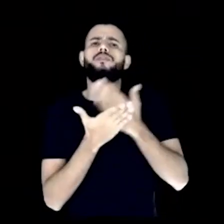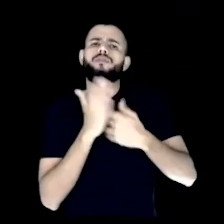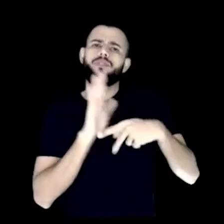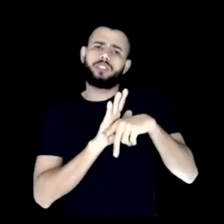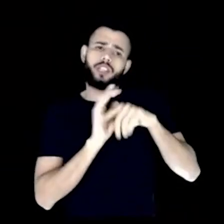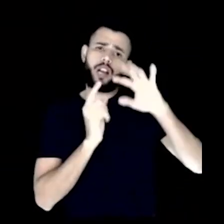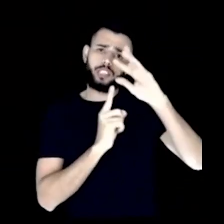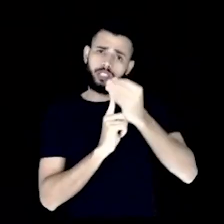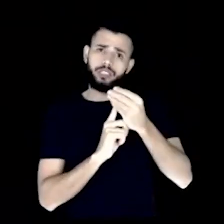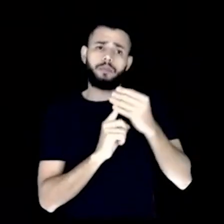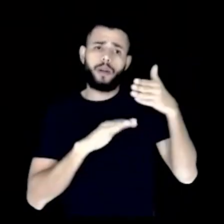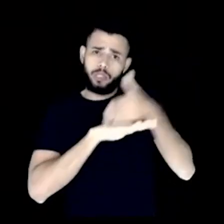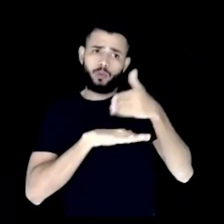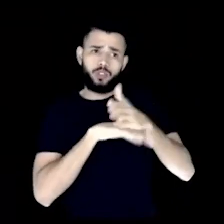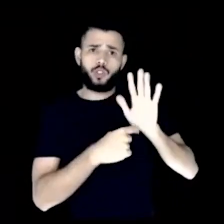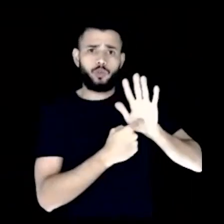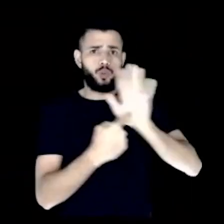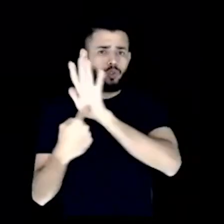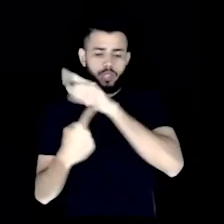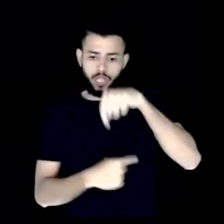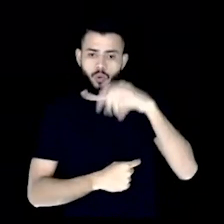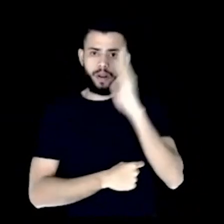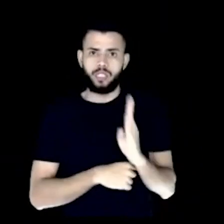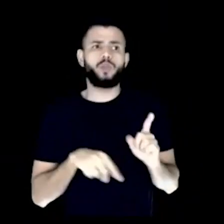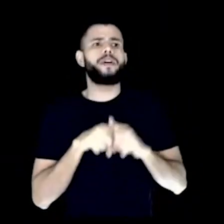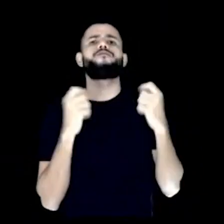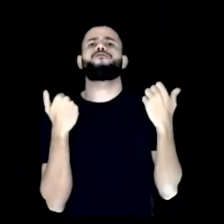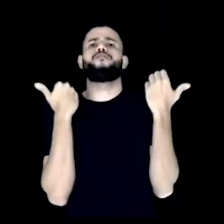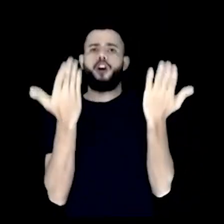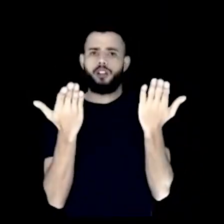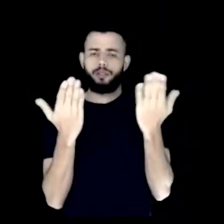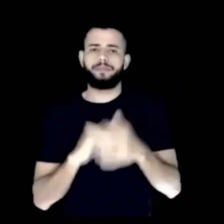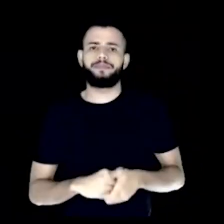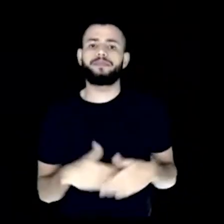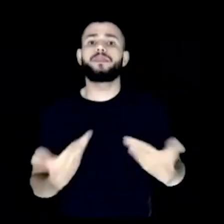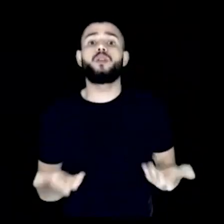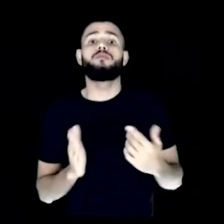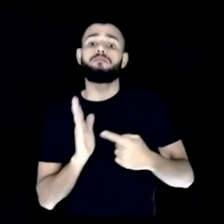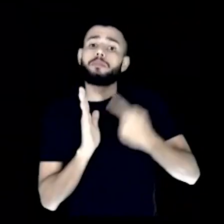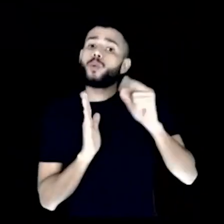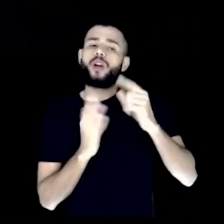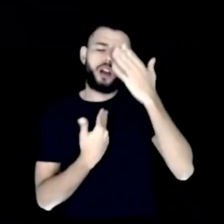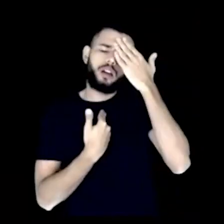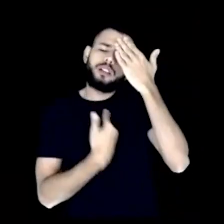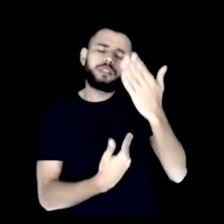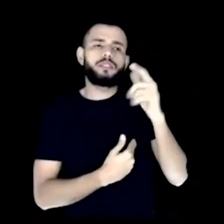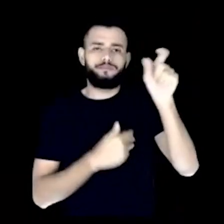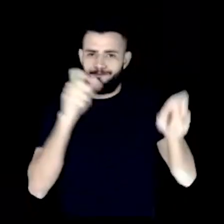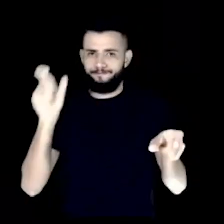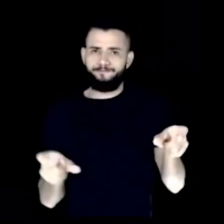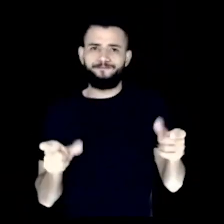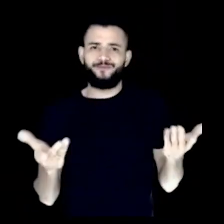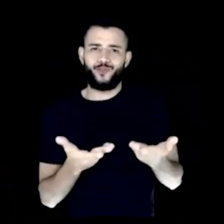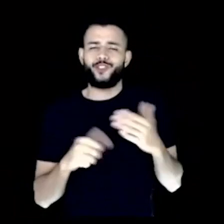livros de artistas e participou de exposições tanto aqui, tanto no Brasil como fora do Brasil. Então, primeiro, eu queria agradecer